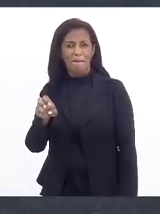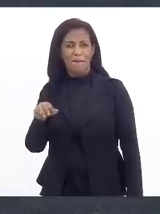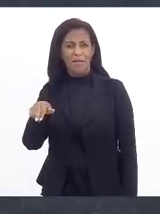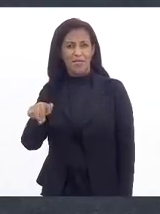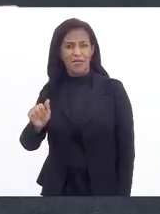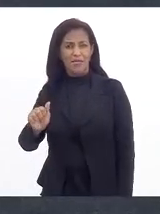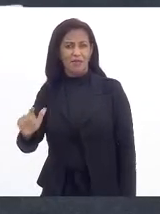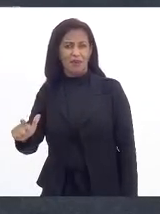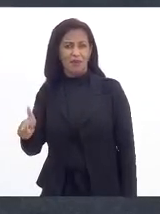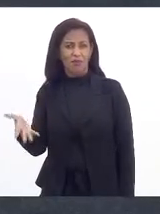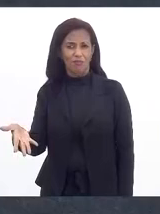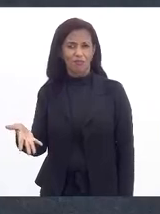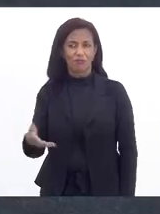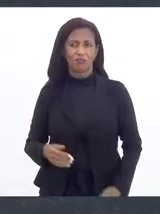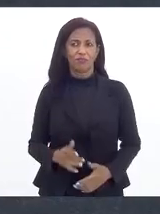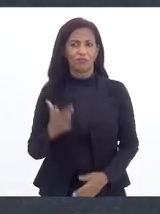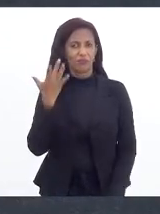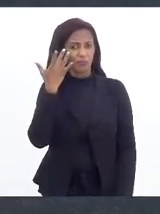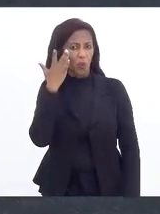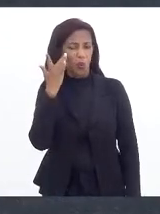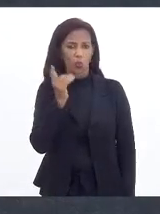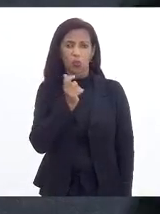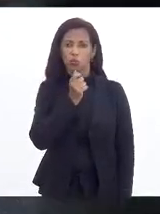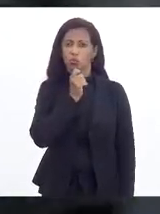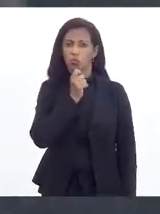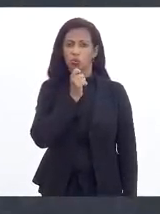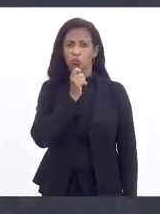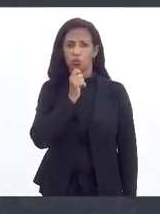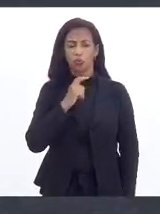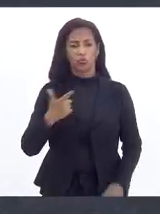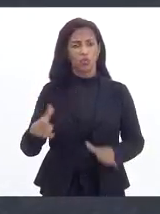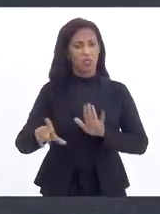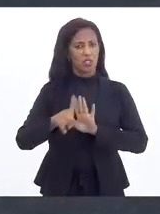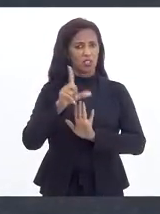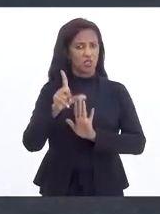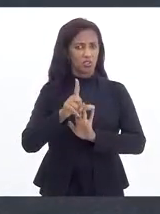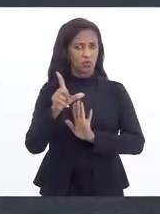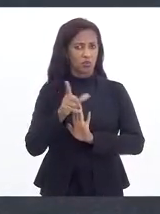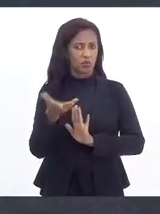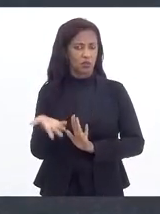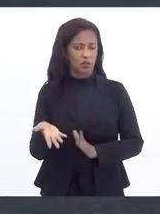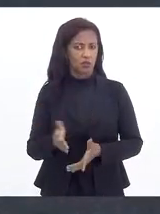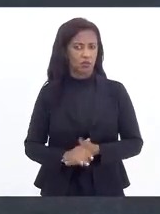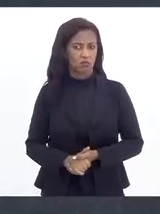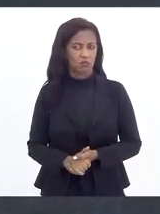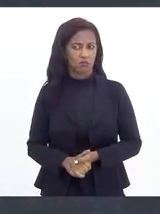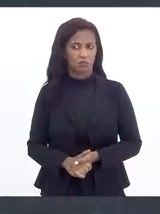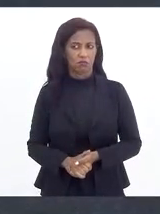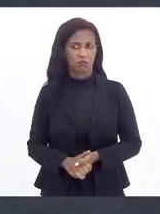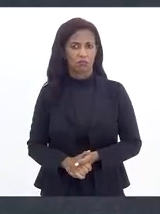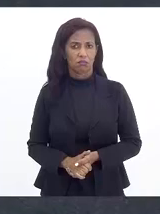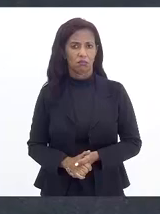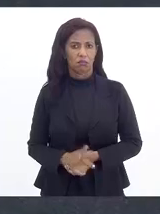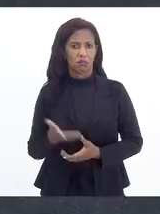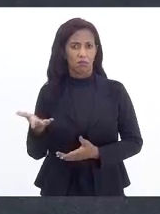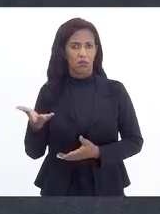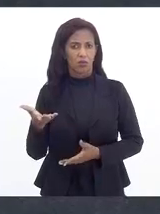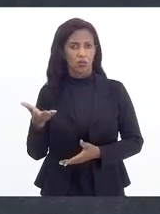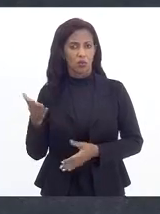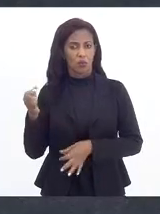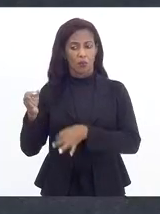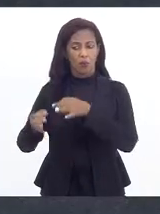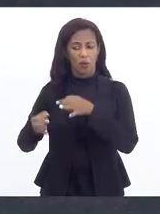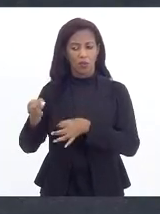penal. Eu acho que a gente não tem legitimidade, né, para legislar sobre processo